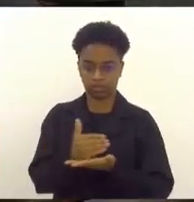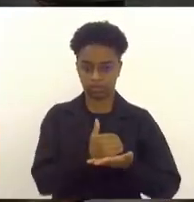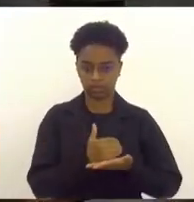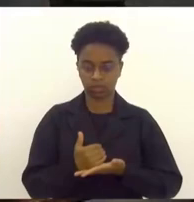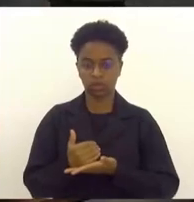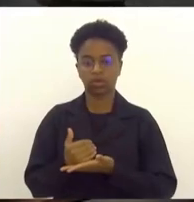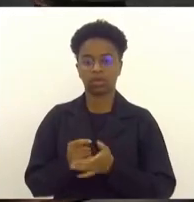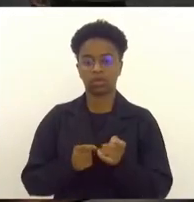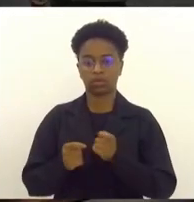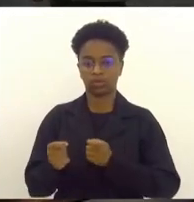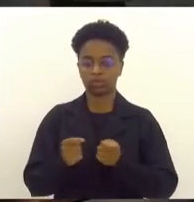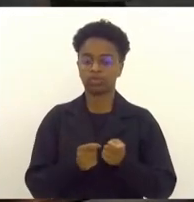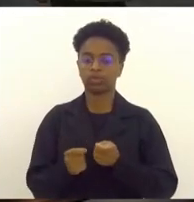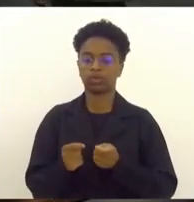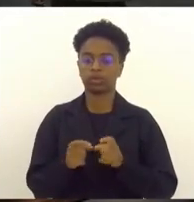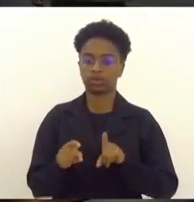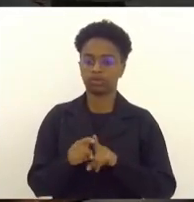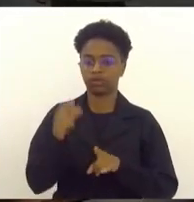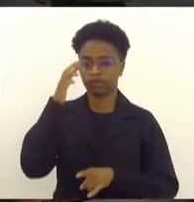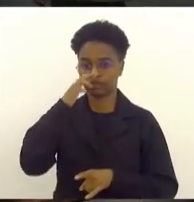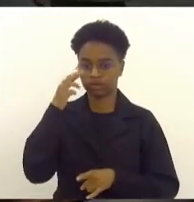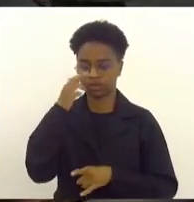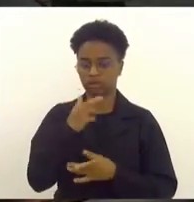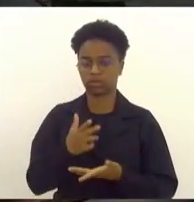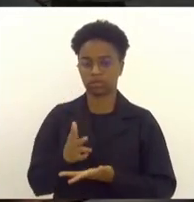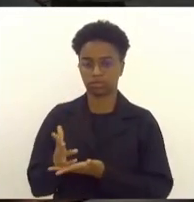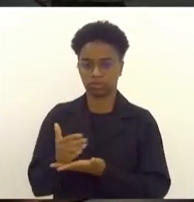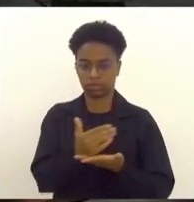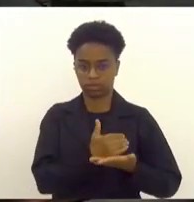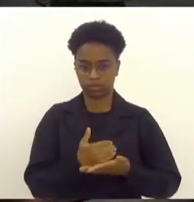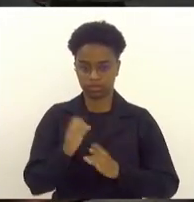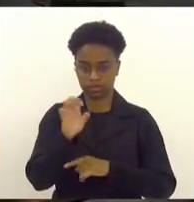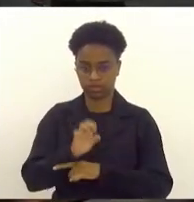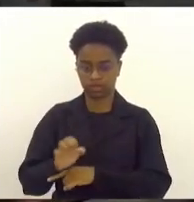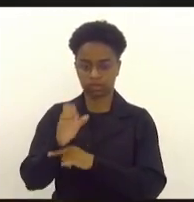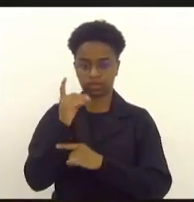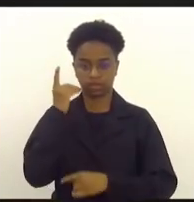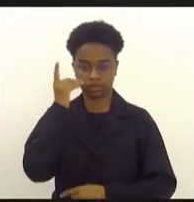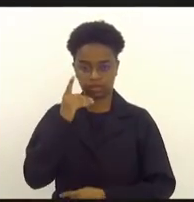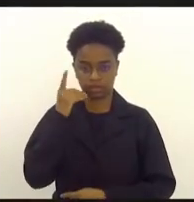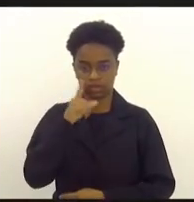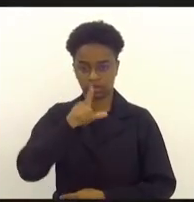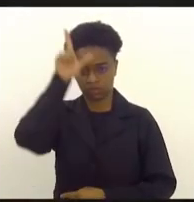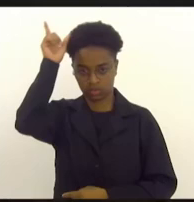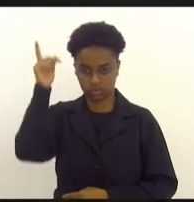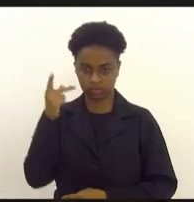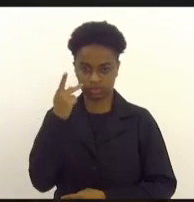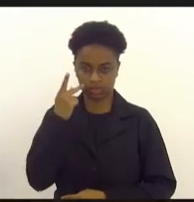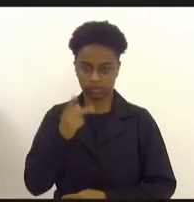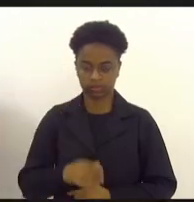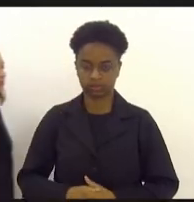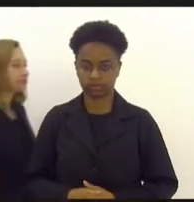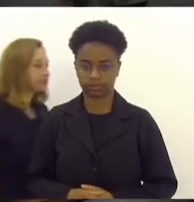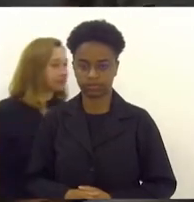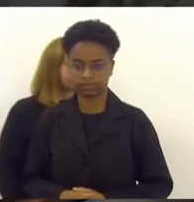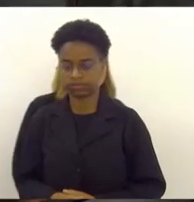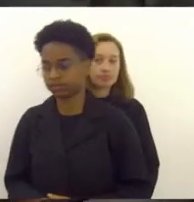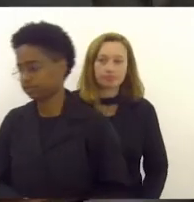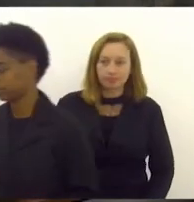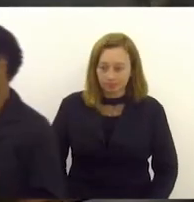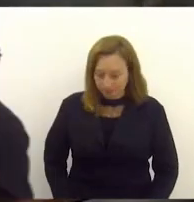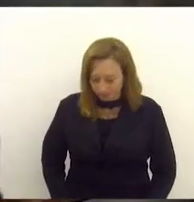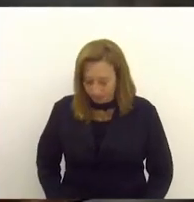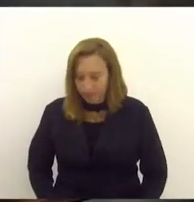estadual e fiscalização dos tributos estaduais Deputado Luiz Paulo por favor